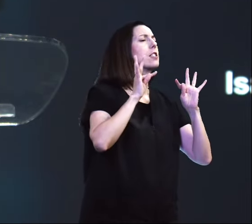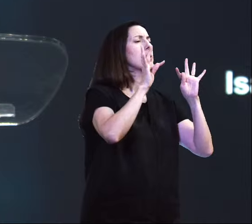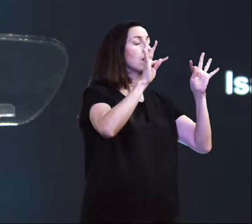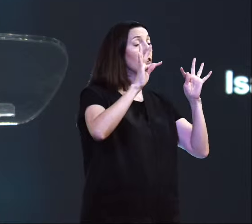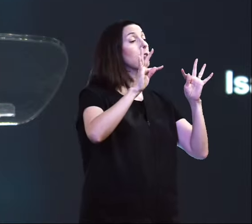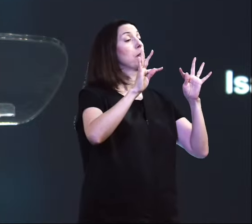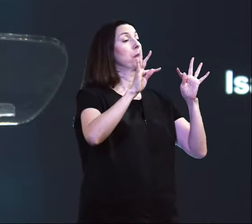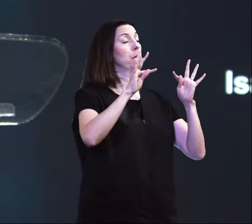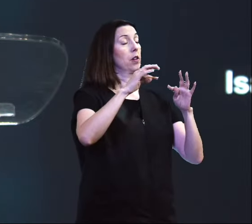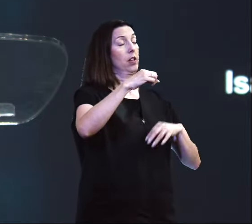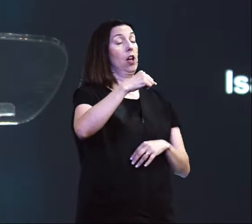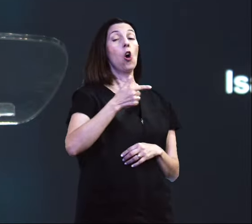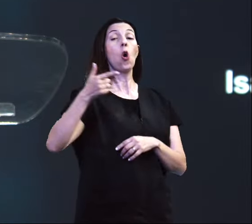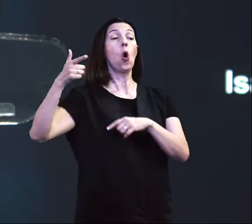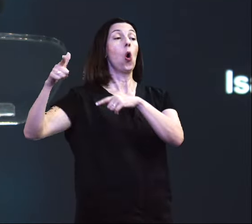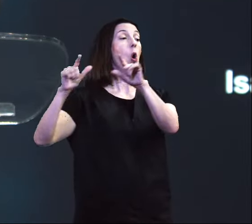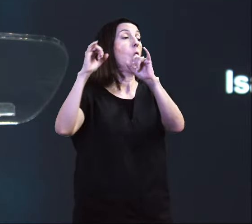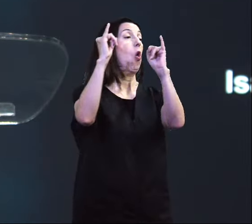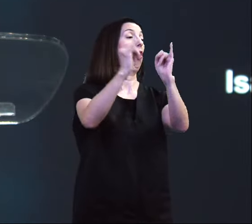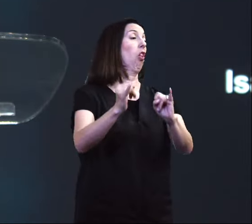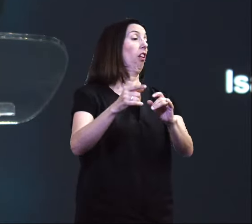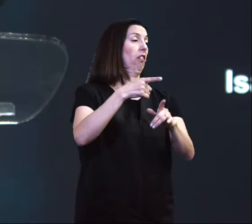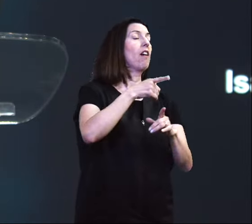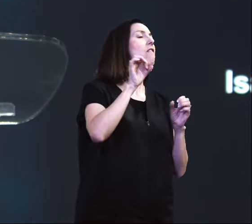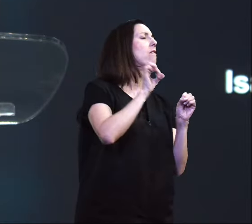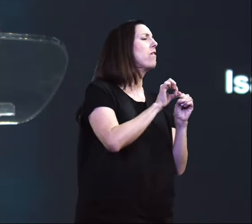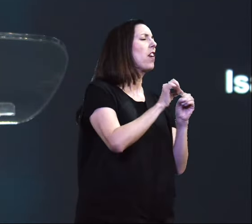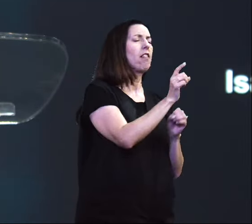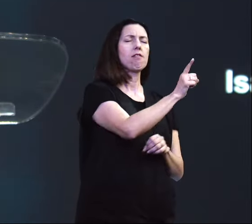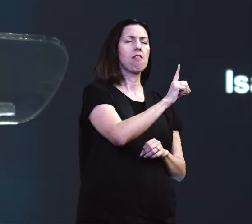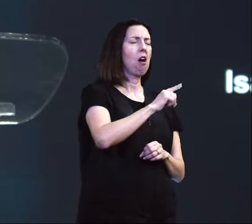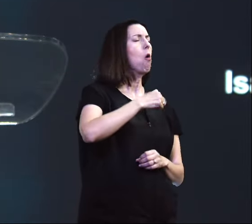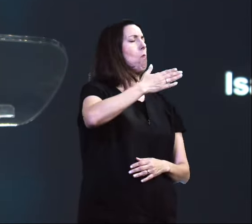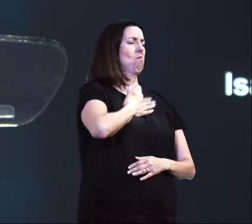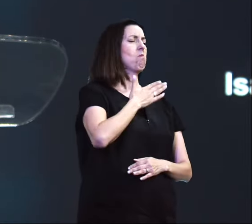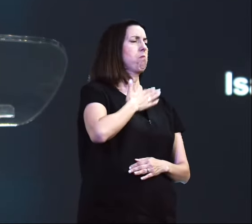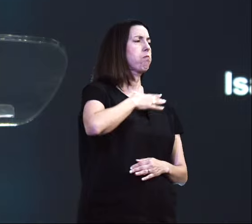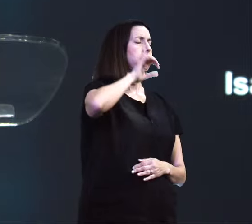que não foi outro Deus que fez isso.